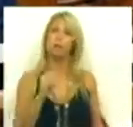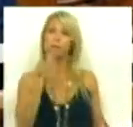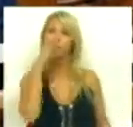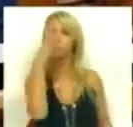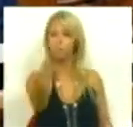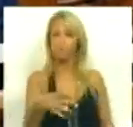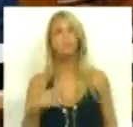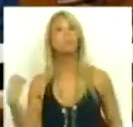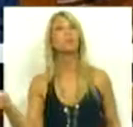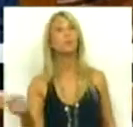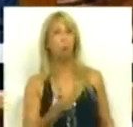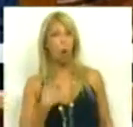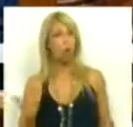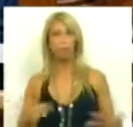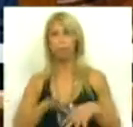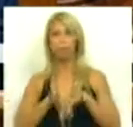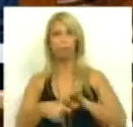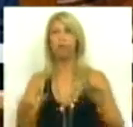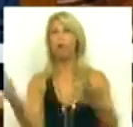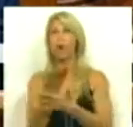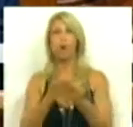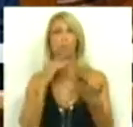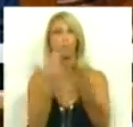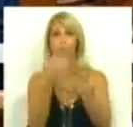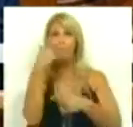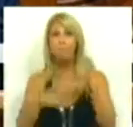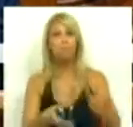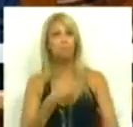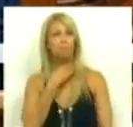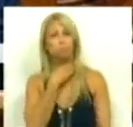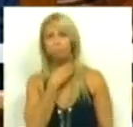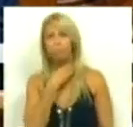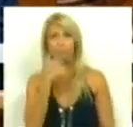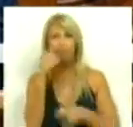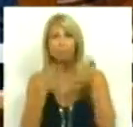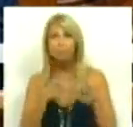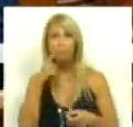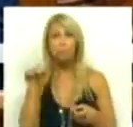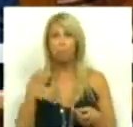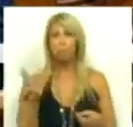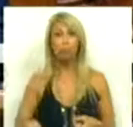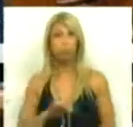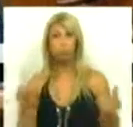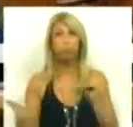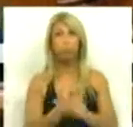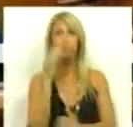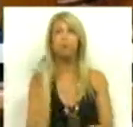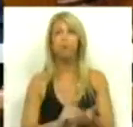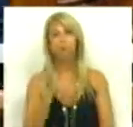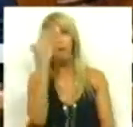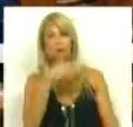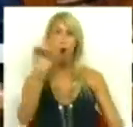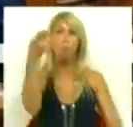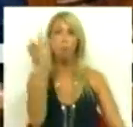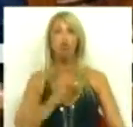declarou: nós estamos a matar a economia, a sufocar as pessoas, a atirar os portugueses para a pobreza. Se o Dr. Seguro quisesse